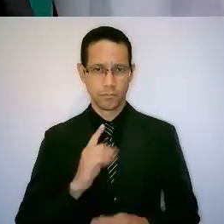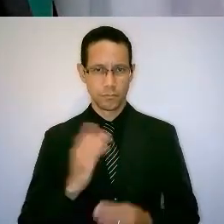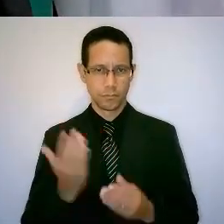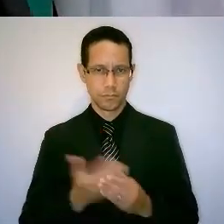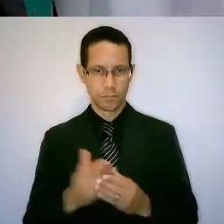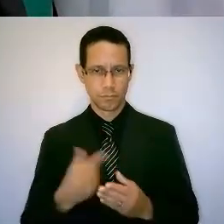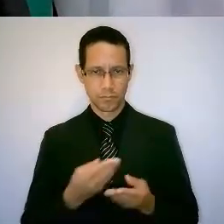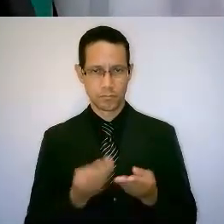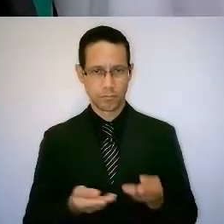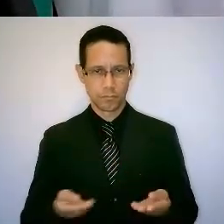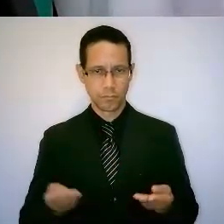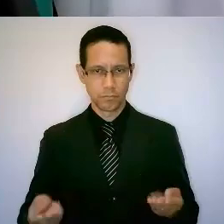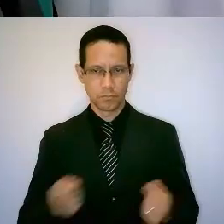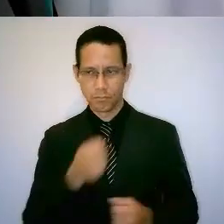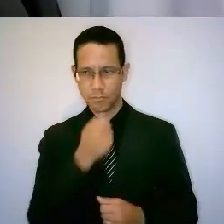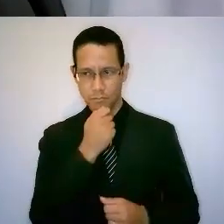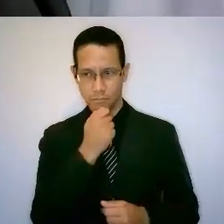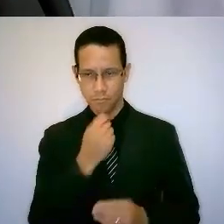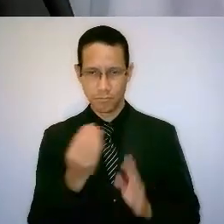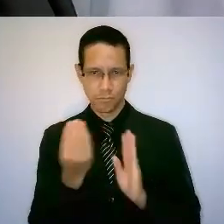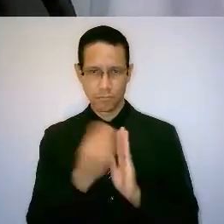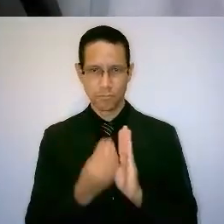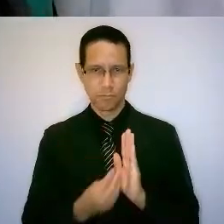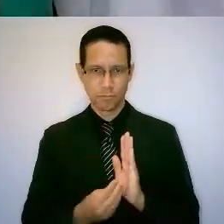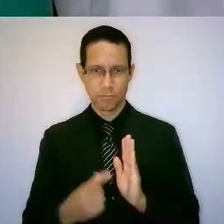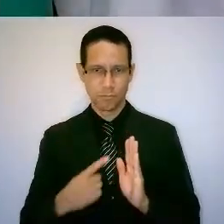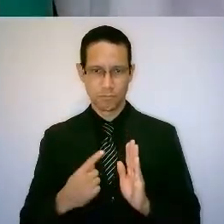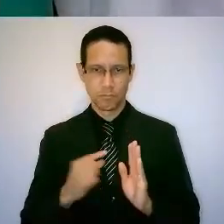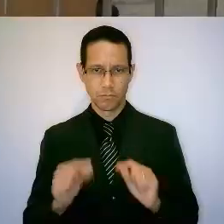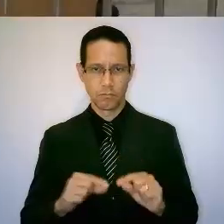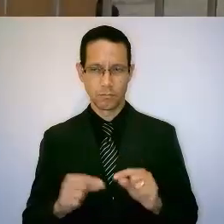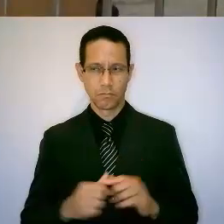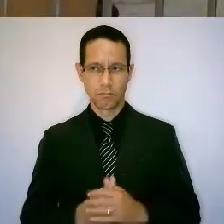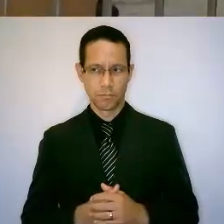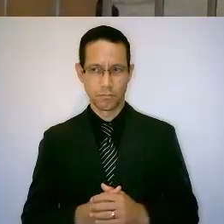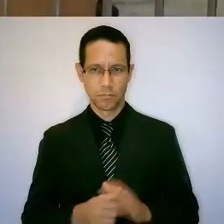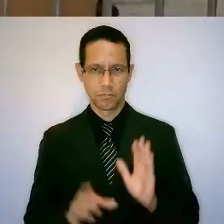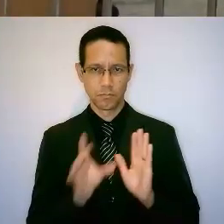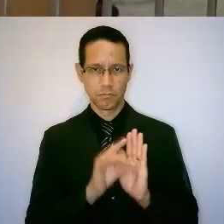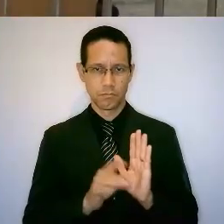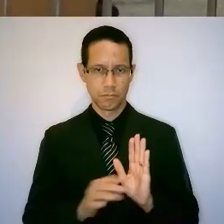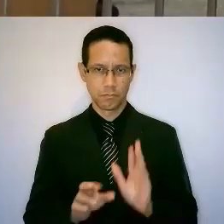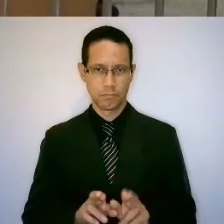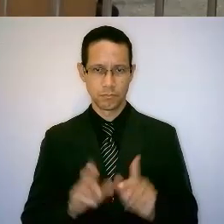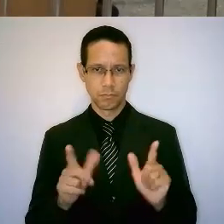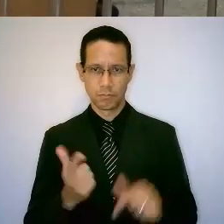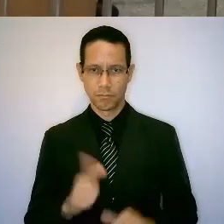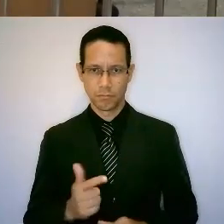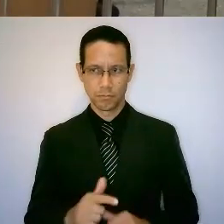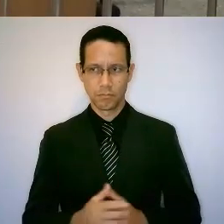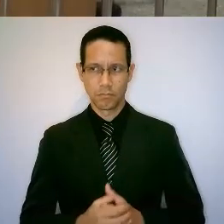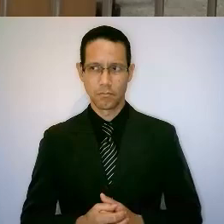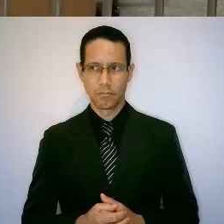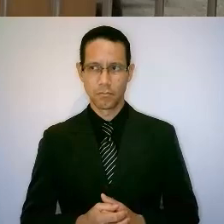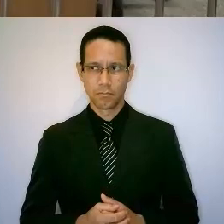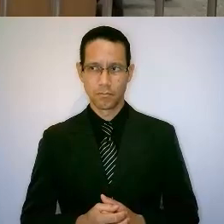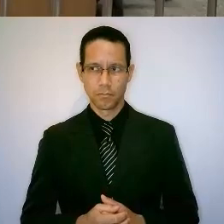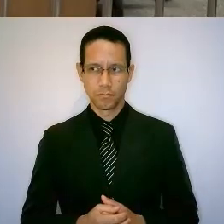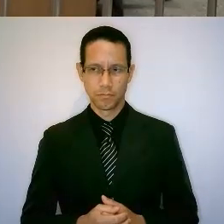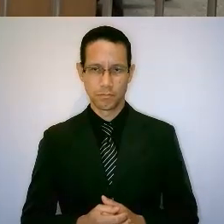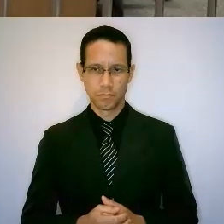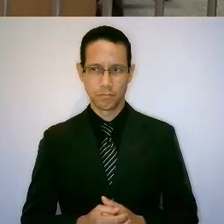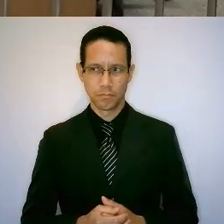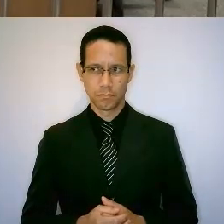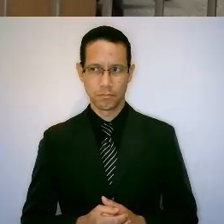não tenha sido Perdoado alguma que independe de pauta não há 108